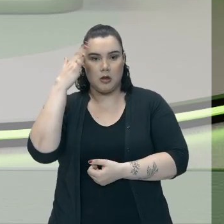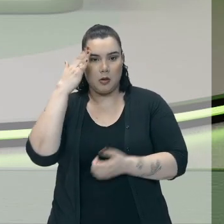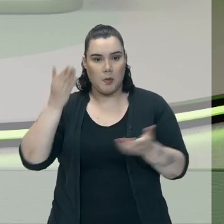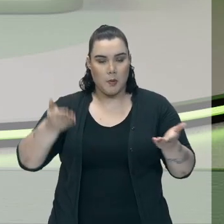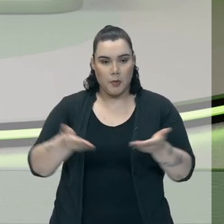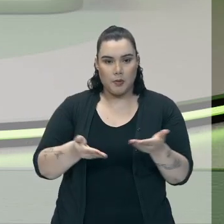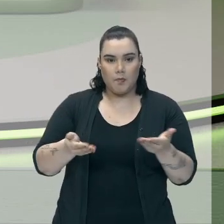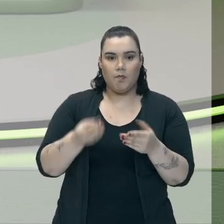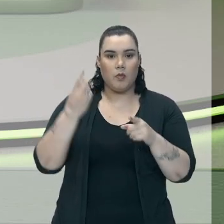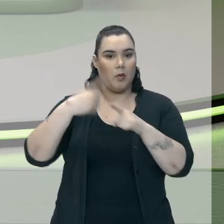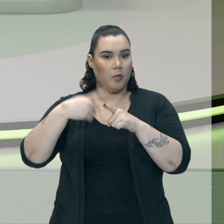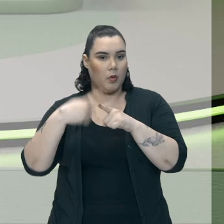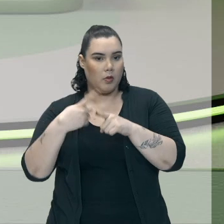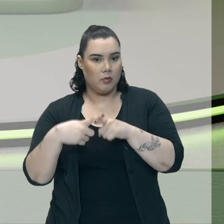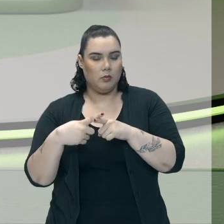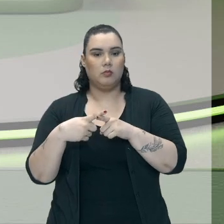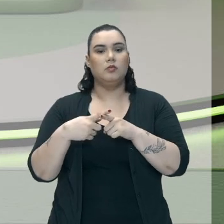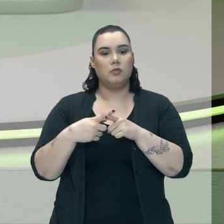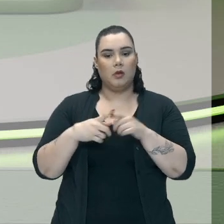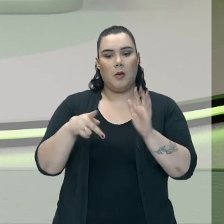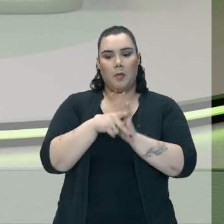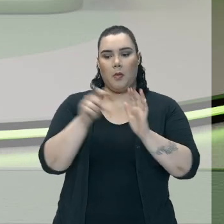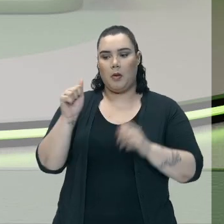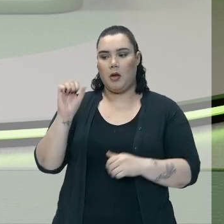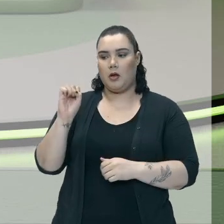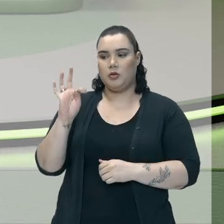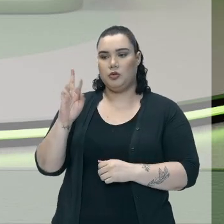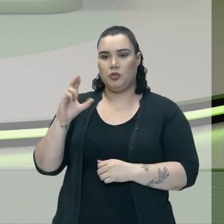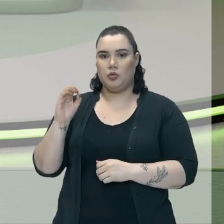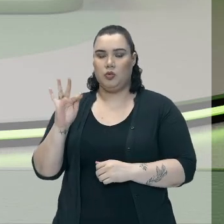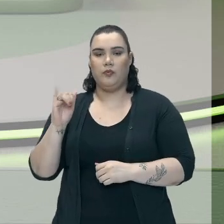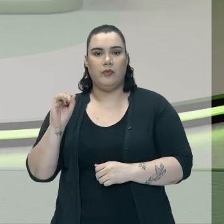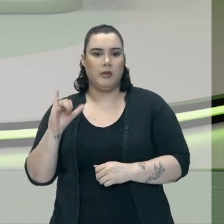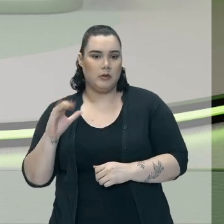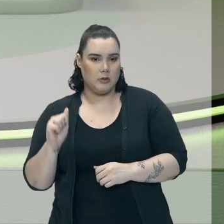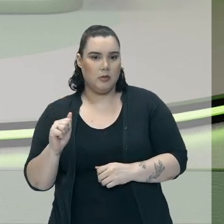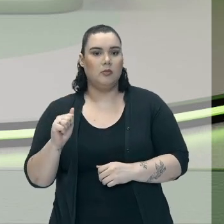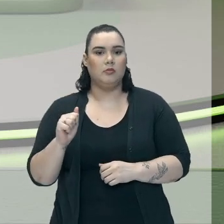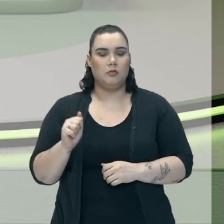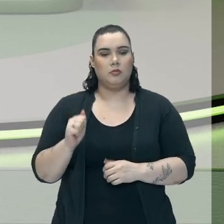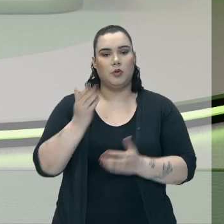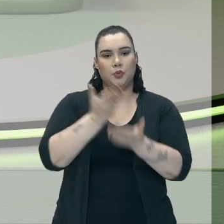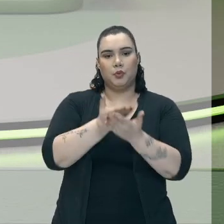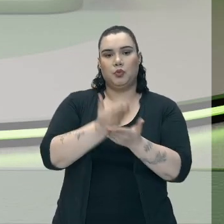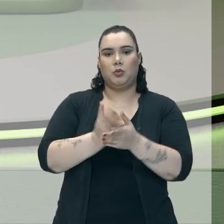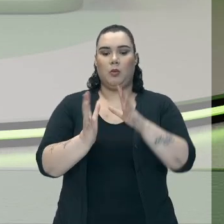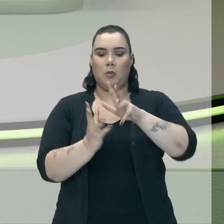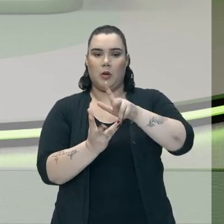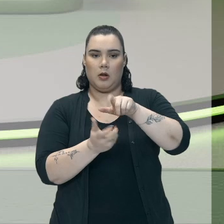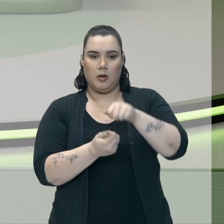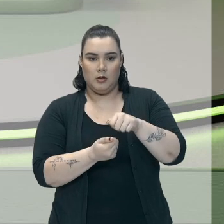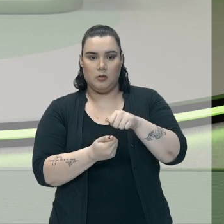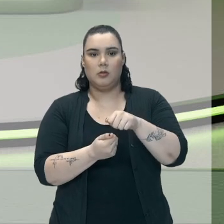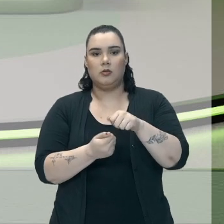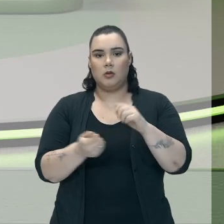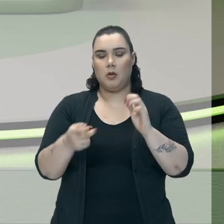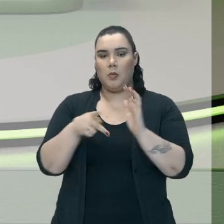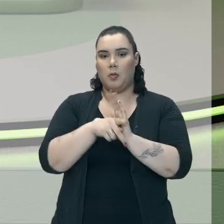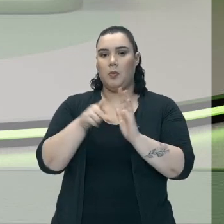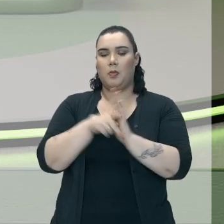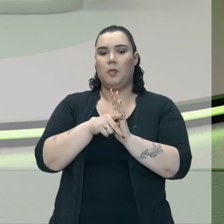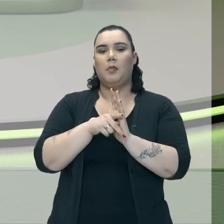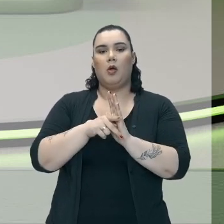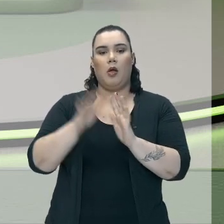dia, por causa aí da nossa astrofísica, certo? Que vai estudar o planeta na visão